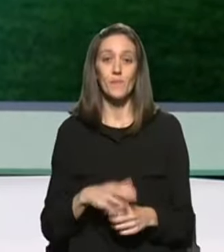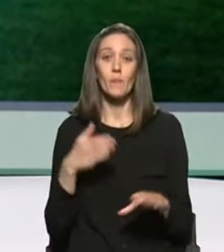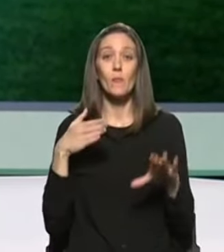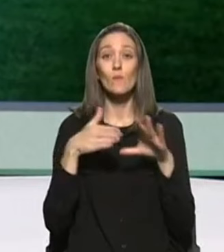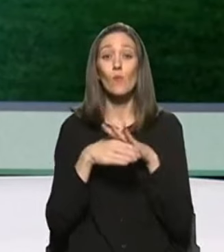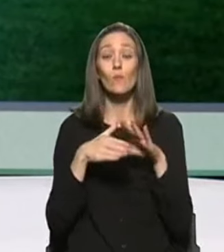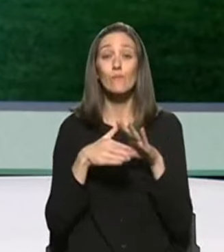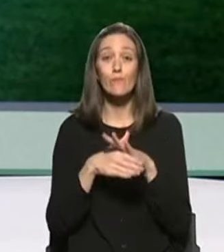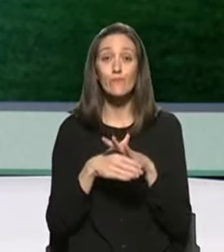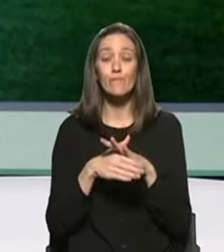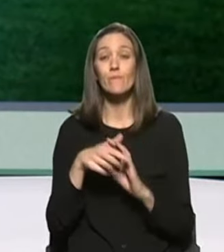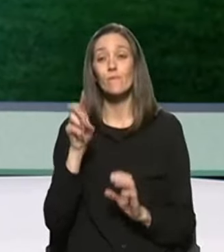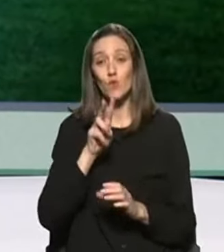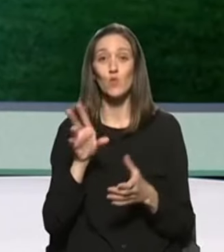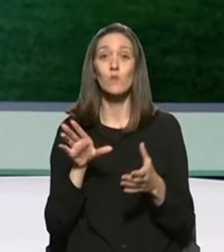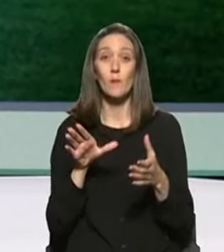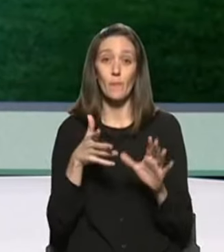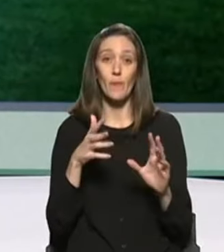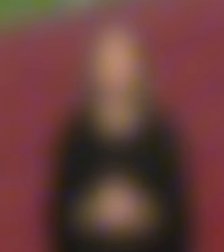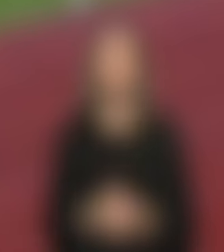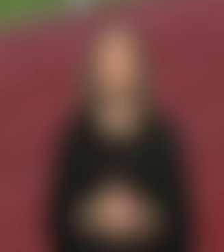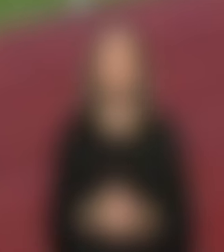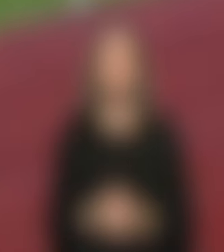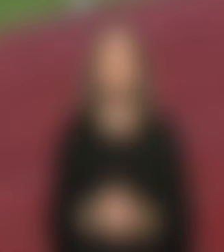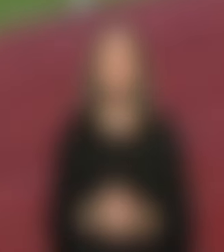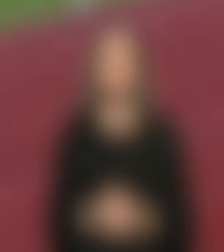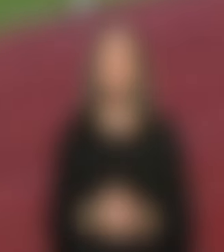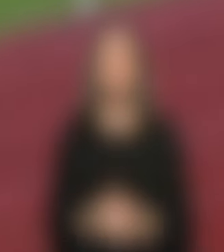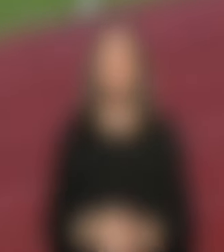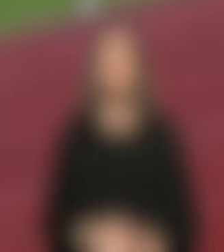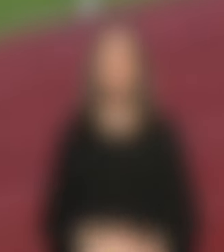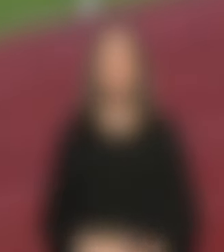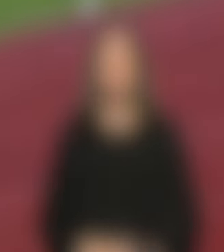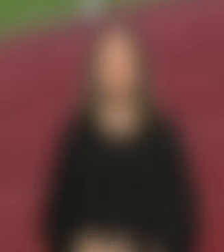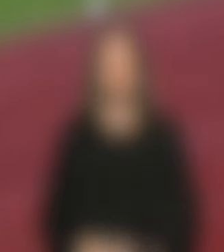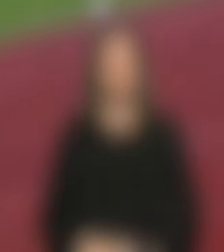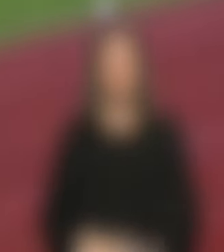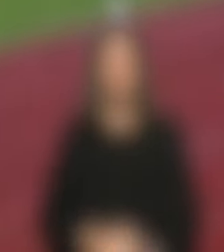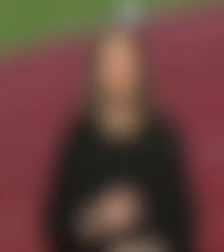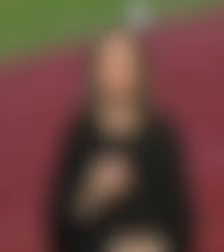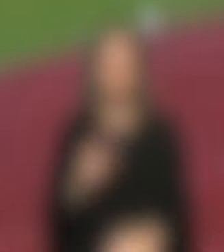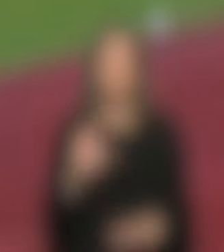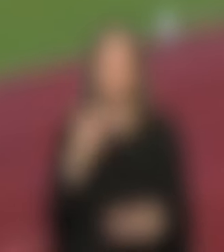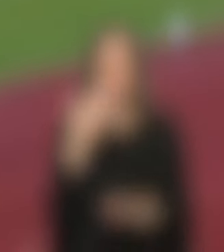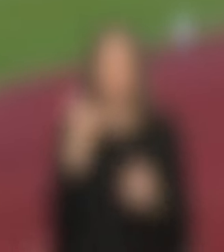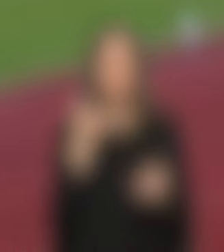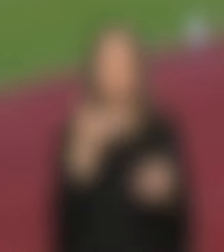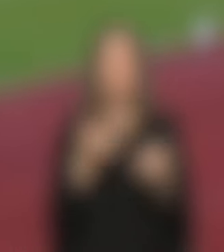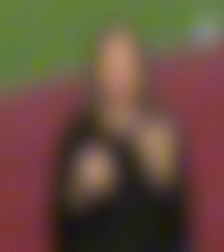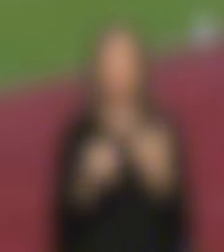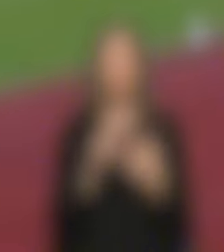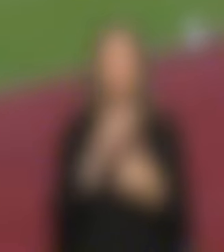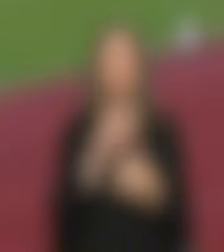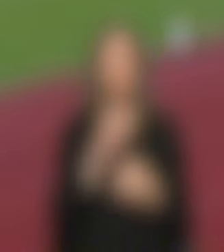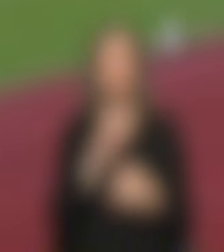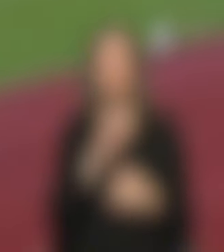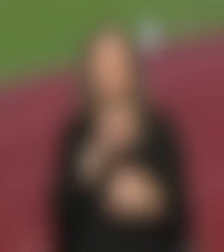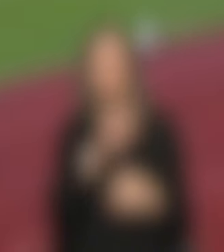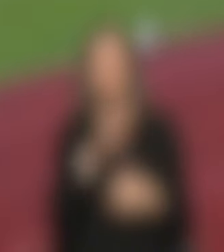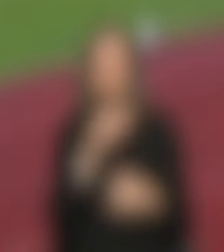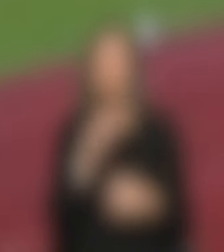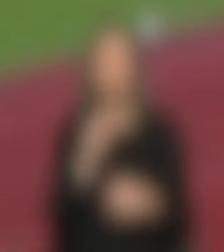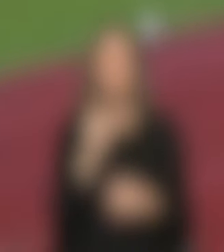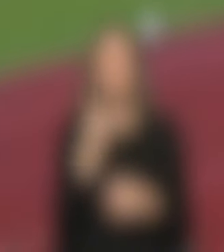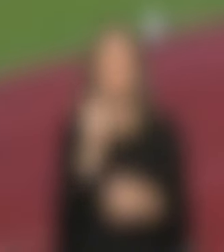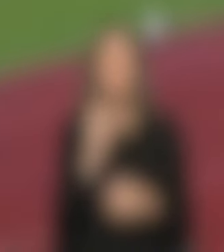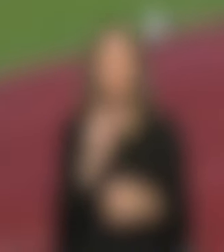foram marcados na segunda parte do encontro. O primeiro sinal de perigo aconteceu para o Lusitânia ainda dentro do primeiro minuto